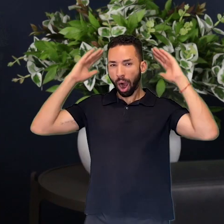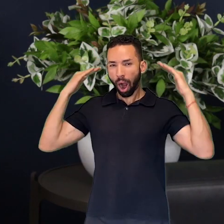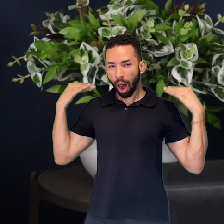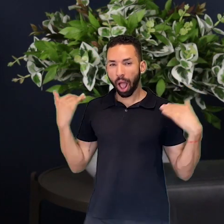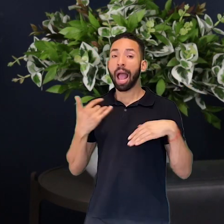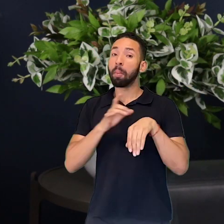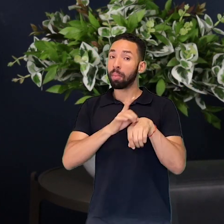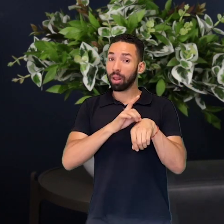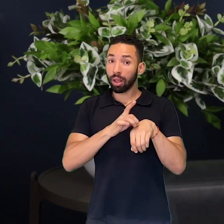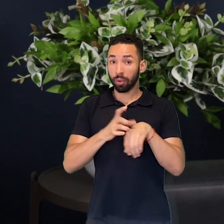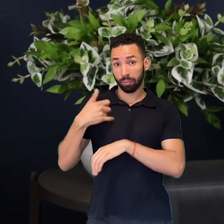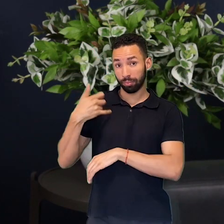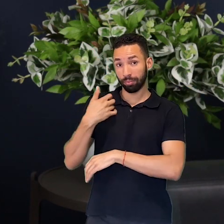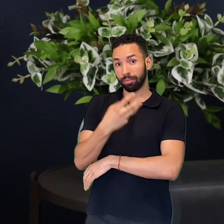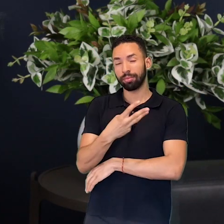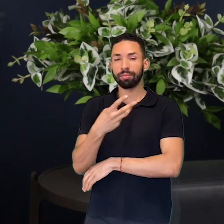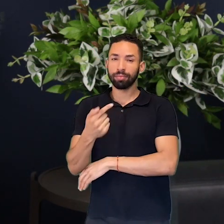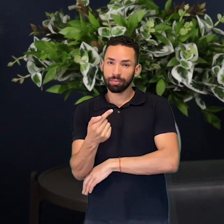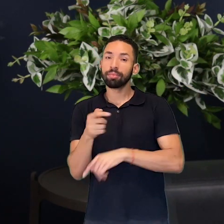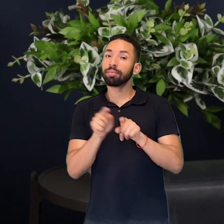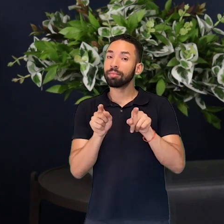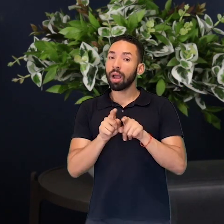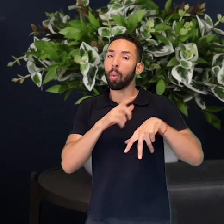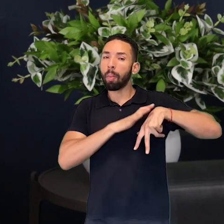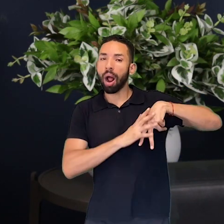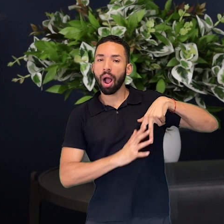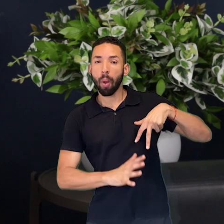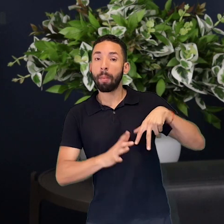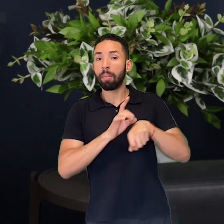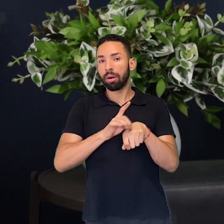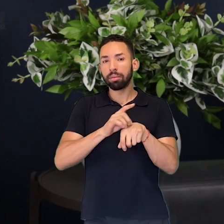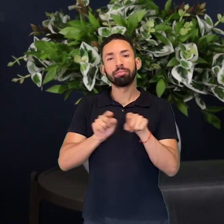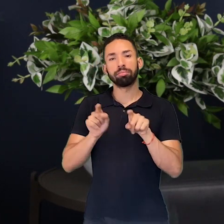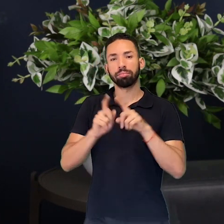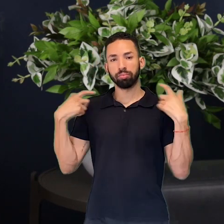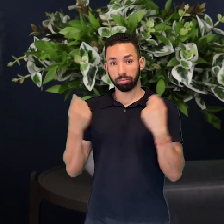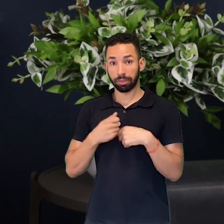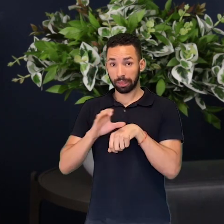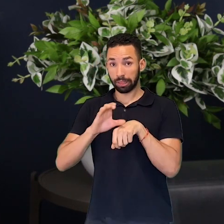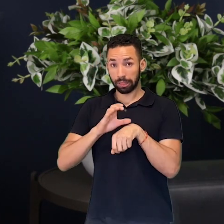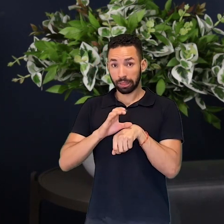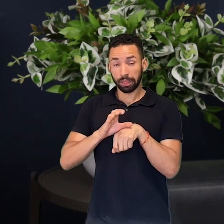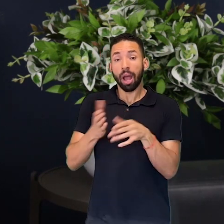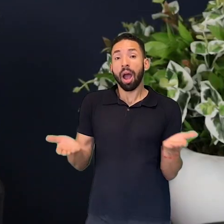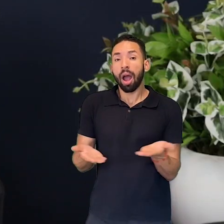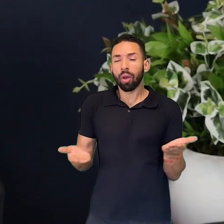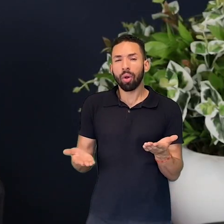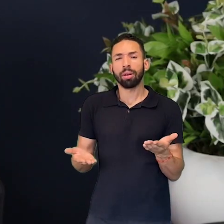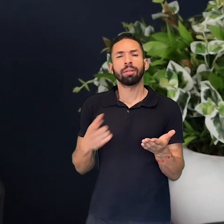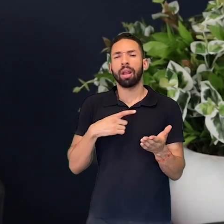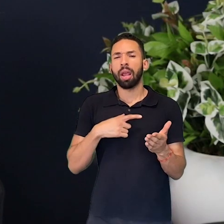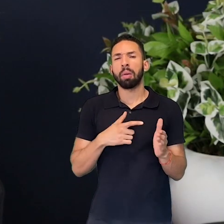branca, de cabelos pretos, longos, tenho 37 anos, estou utilizando um macacão preto e um terno cinza.